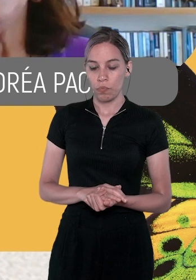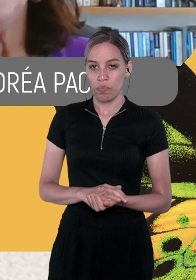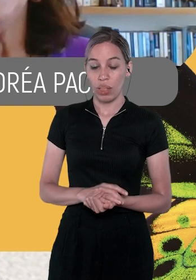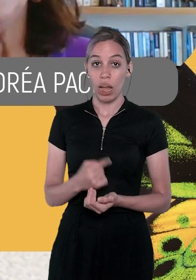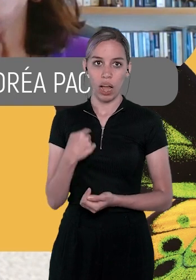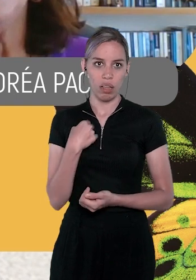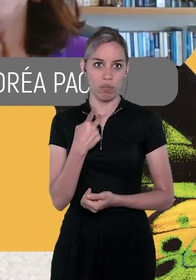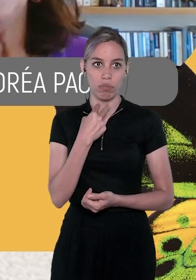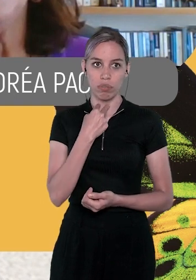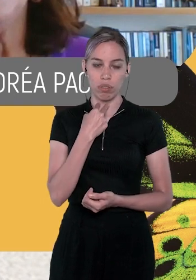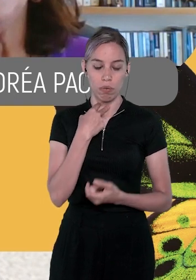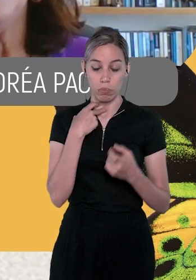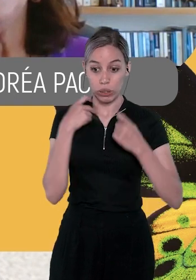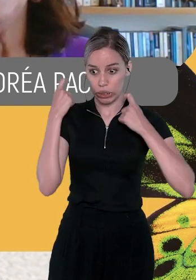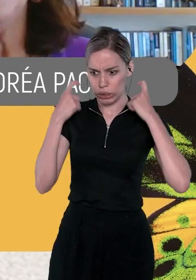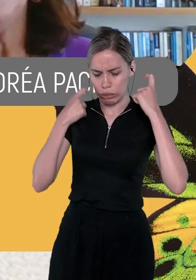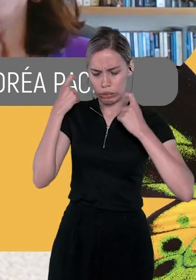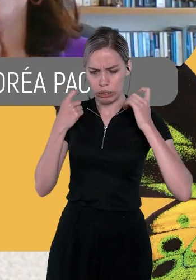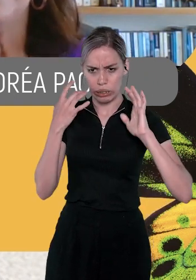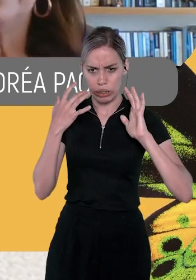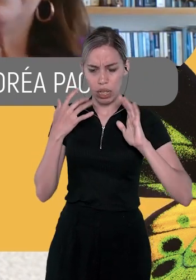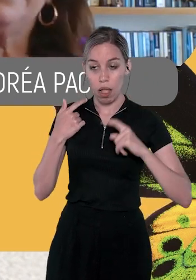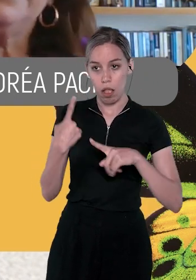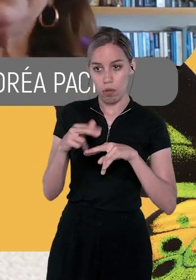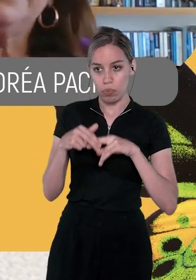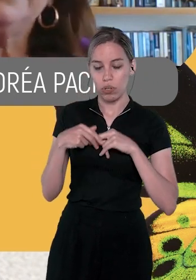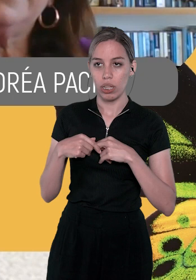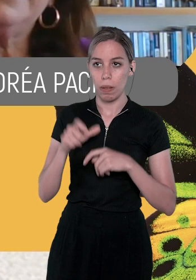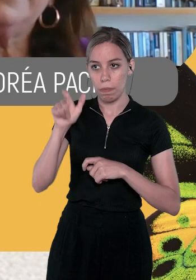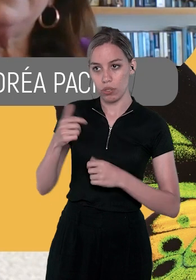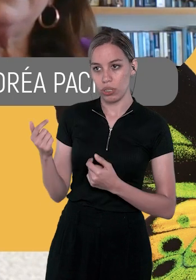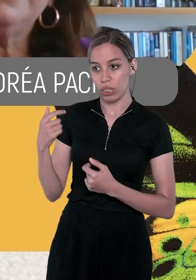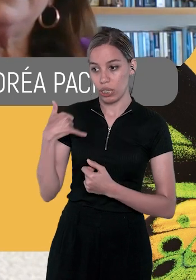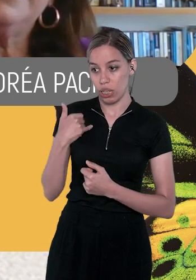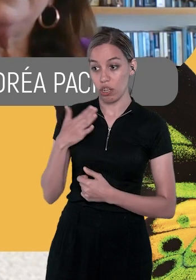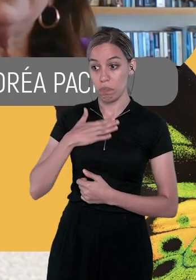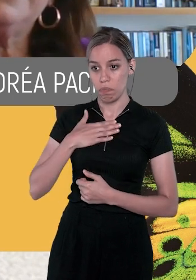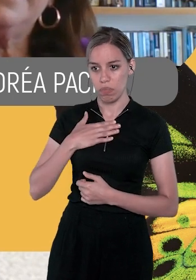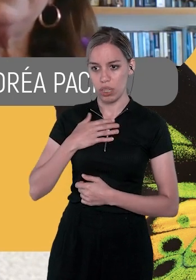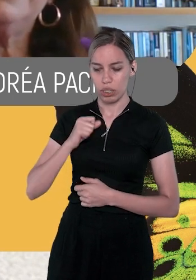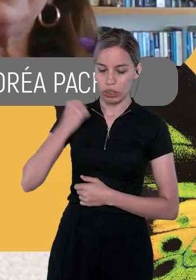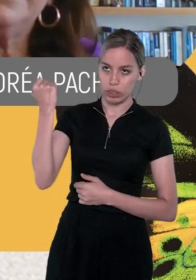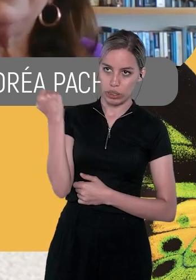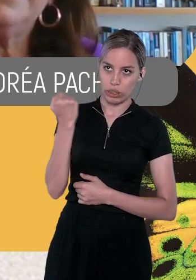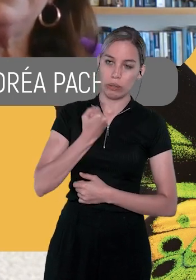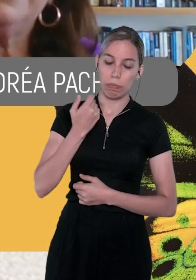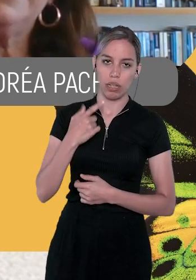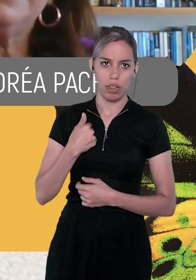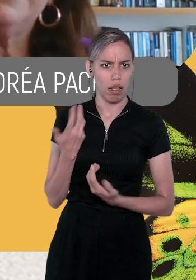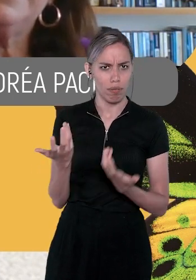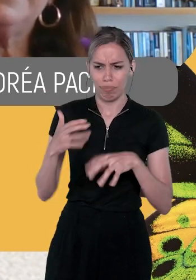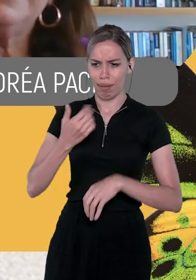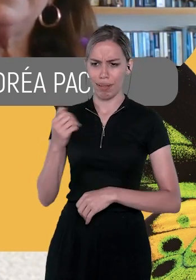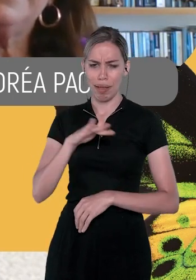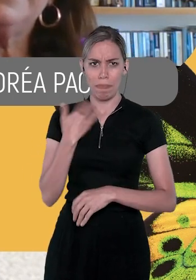não posso ficar tão desesperada. É por isso que gente da minha idade se suicida. Eu não quero morrer. Também não quero viver desse jeito.